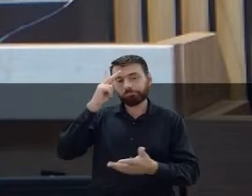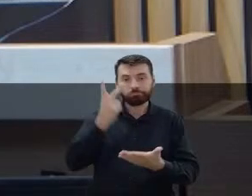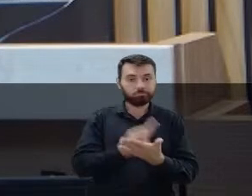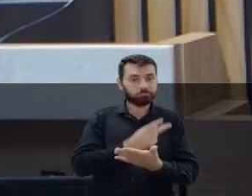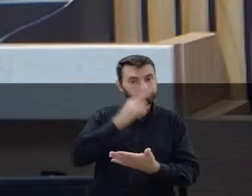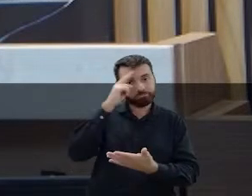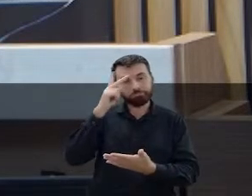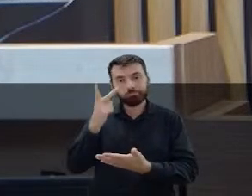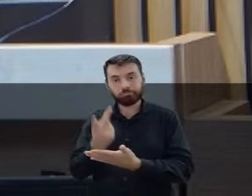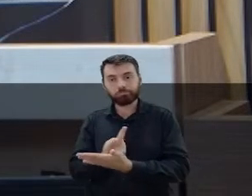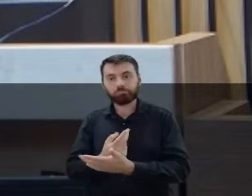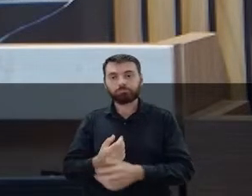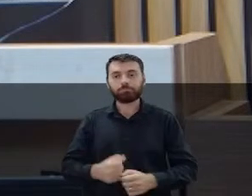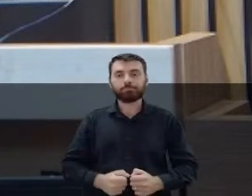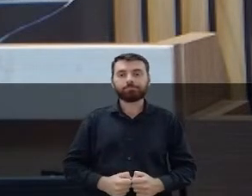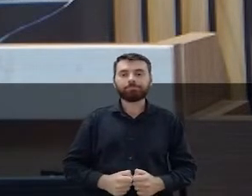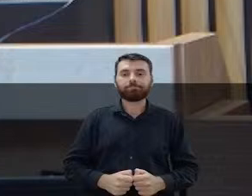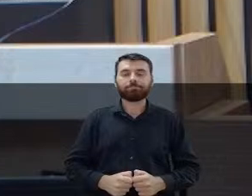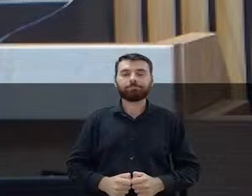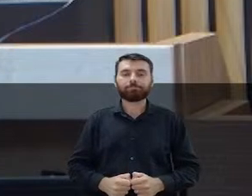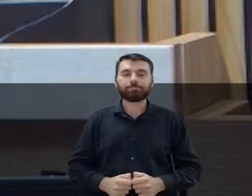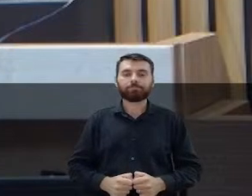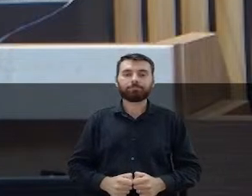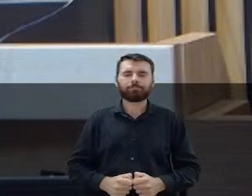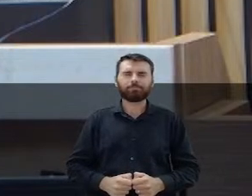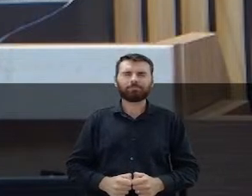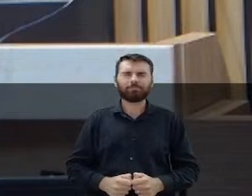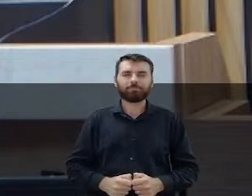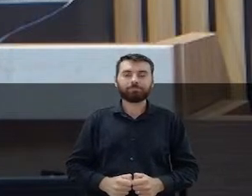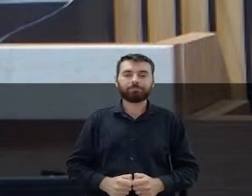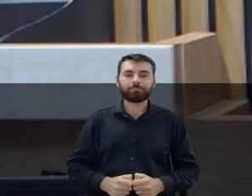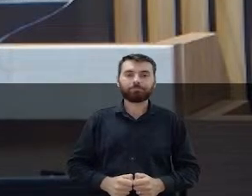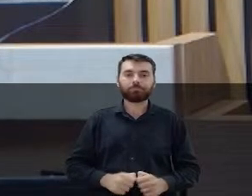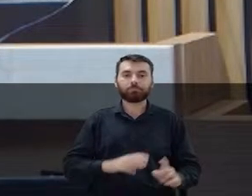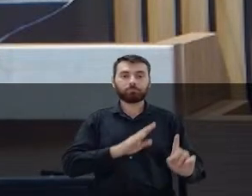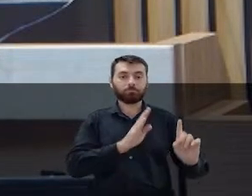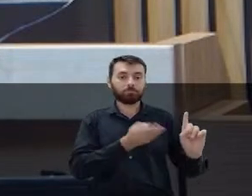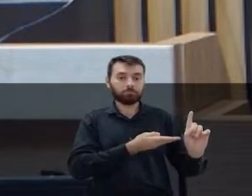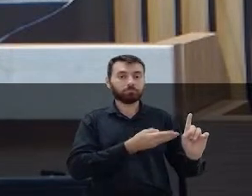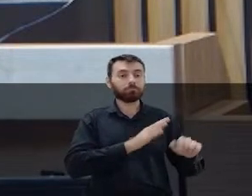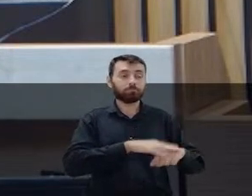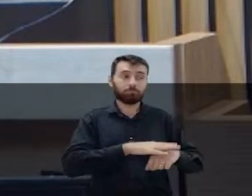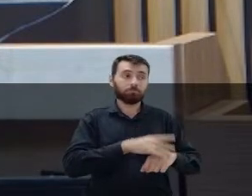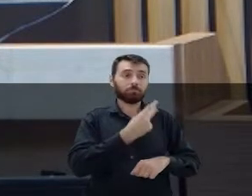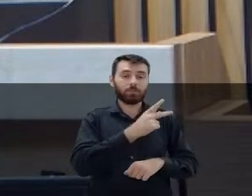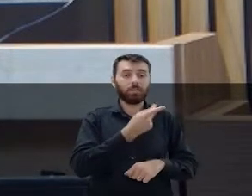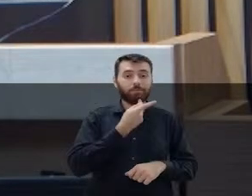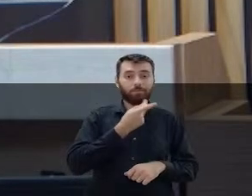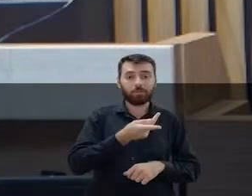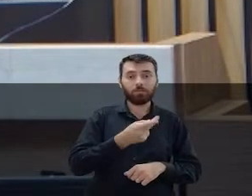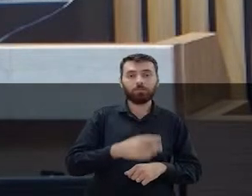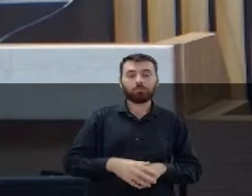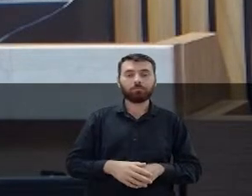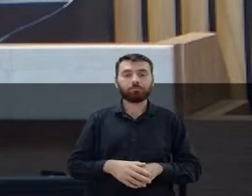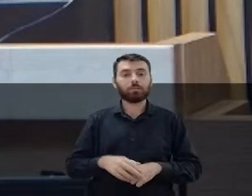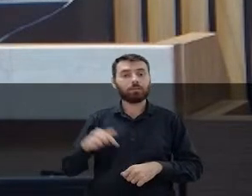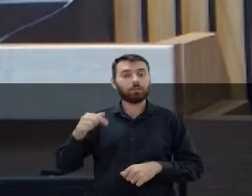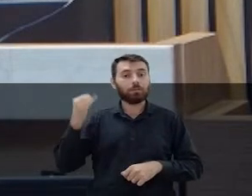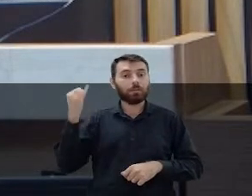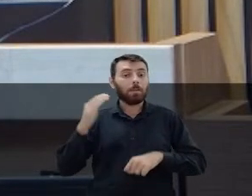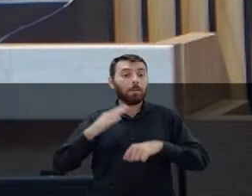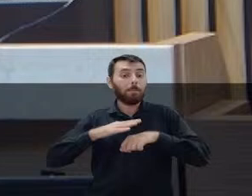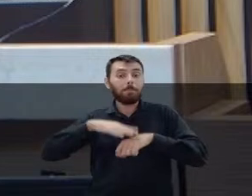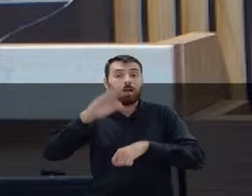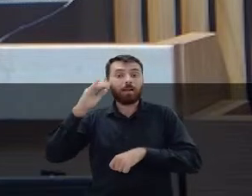empreendimento. Como afirmado pela própria ré, a situação tem maior relevância em razão dos